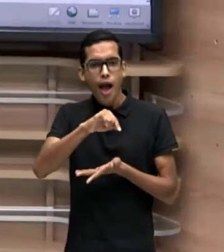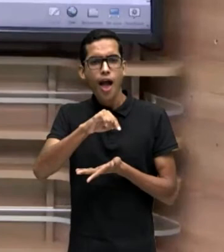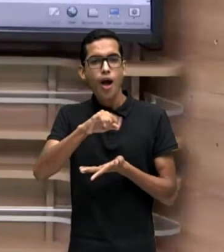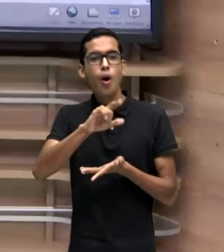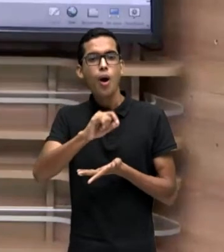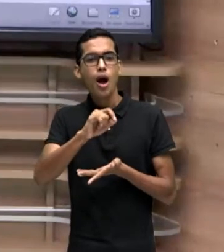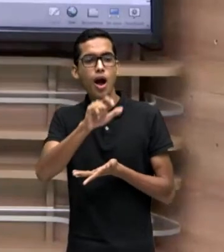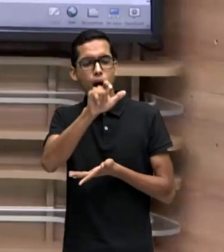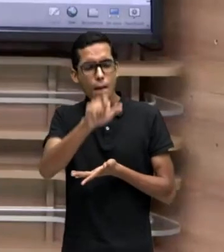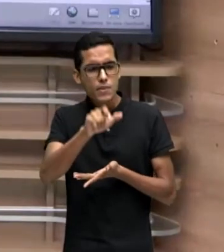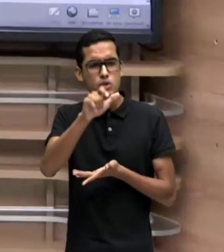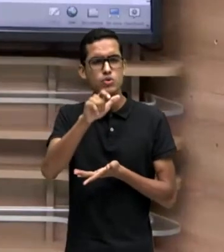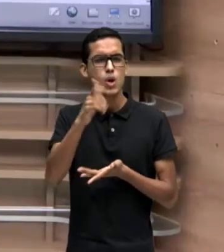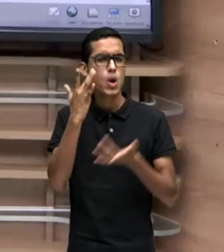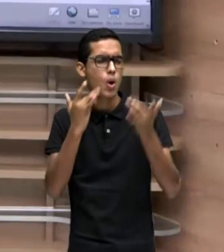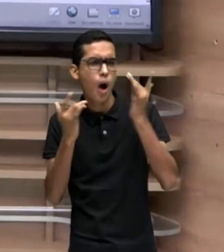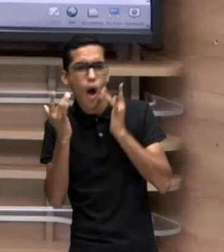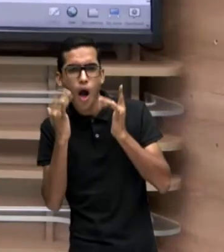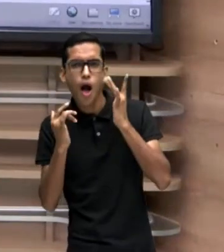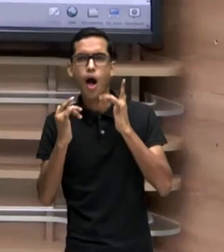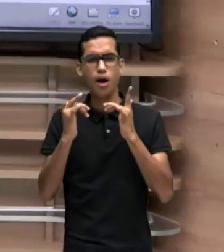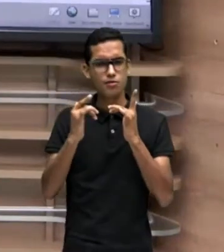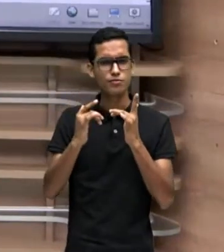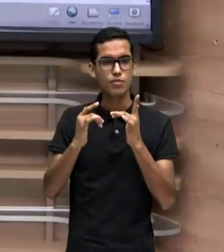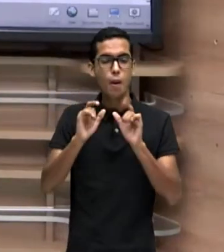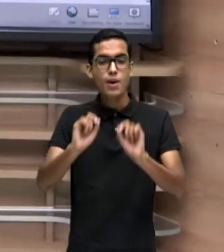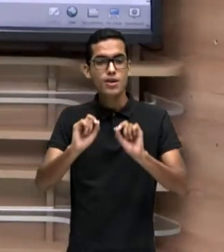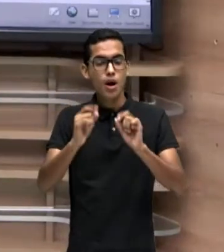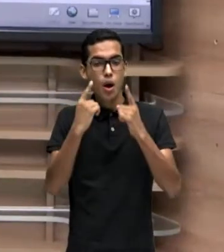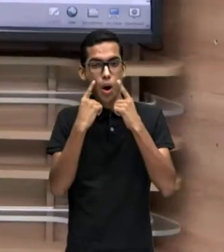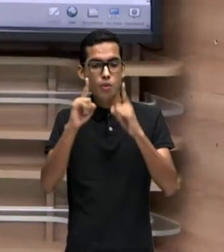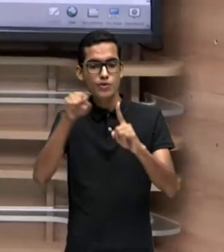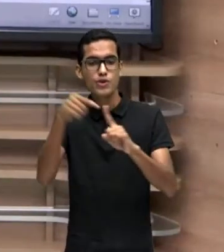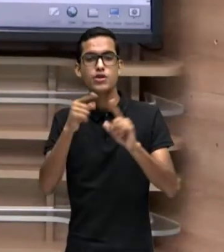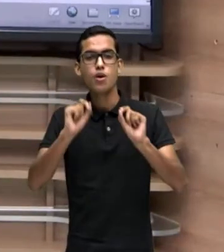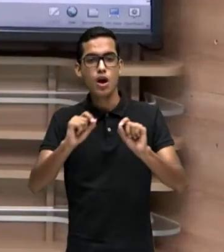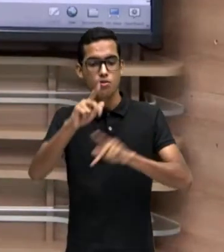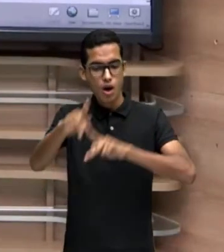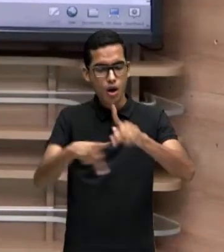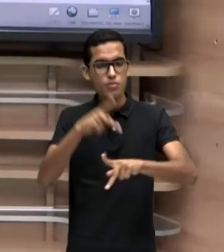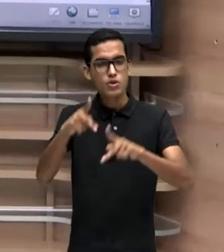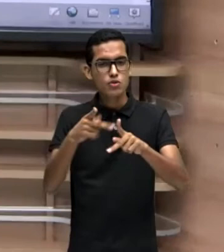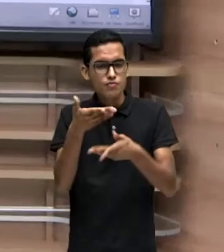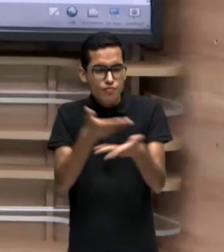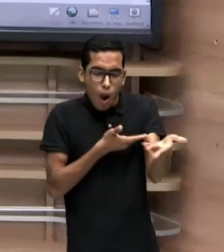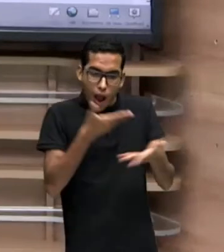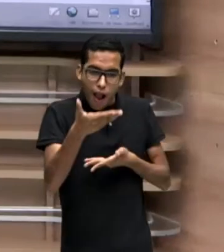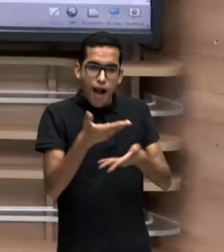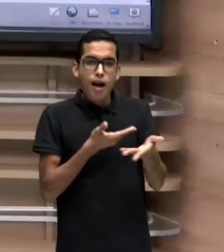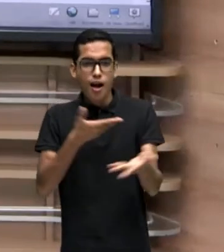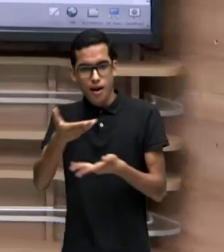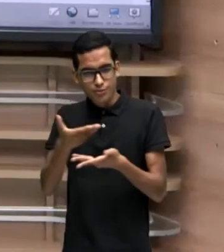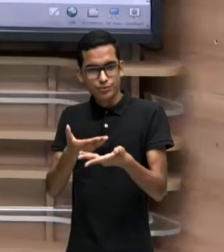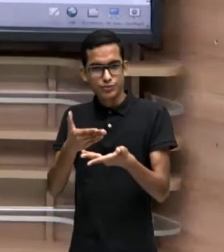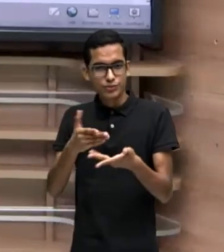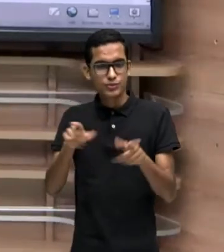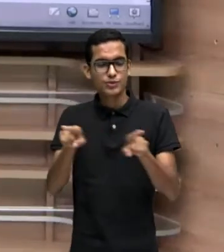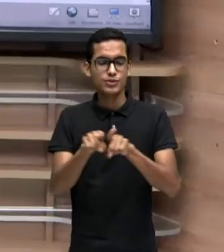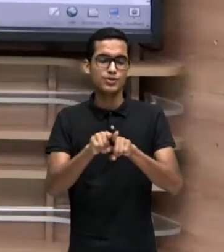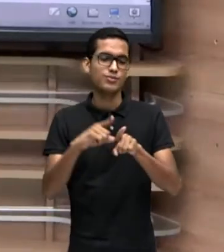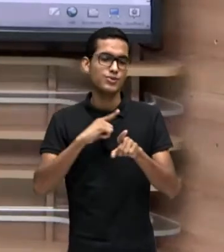justamente essa, para o público interagir de uma forma cada vez mais intensa com esse ator e, consequentemente, com o